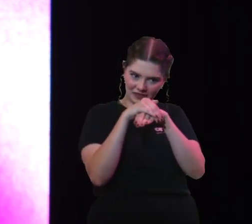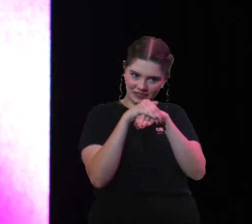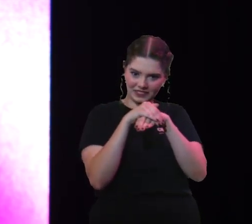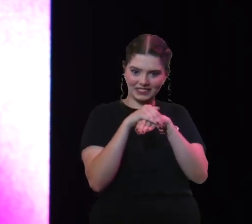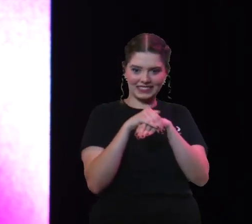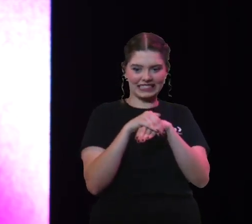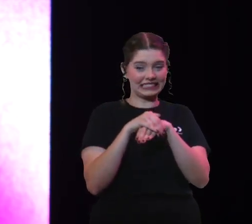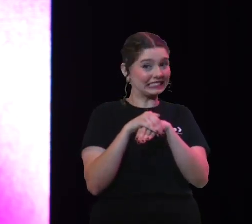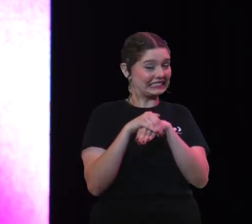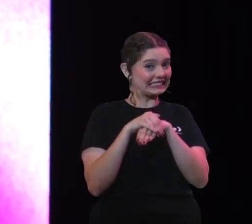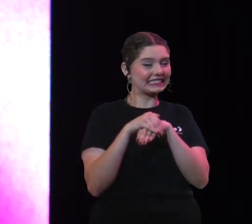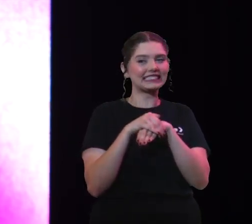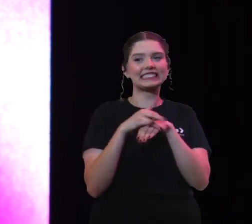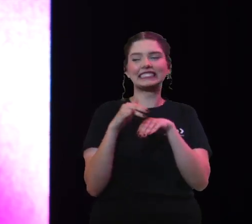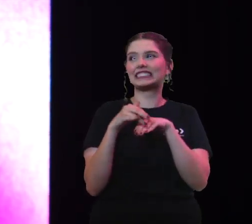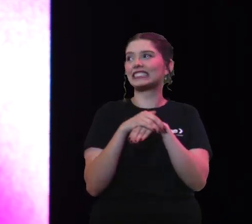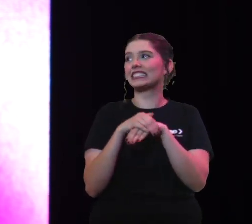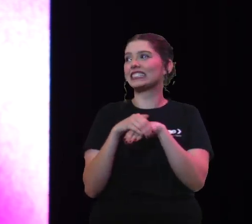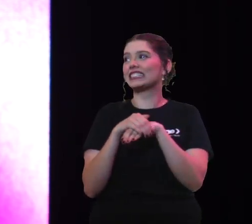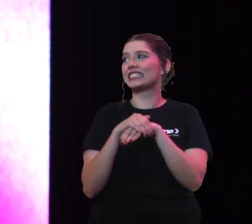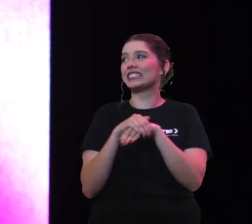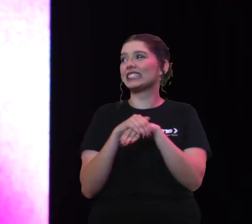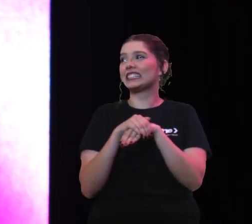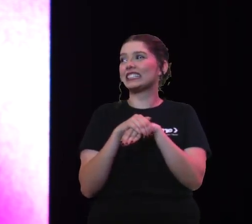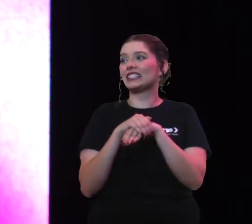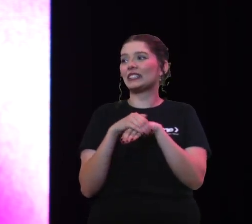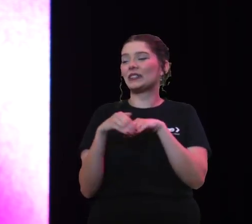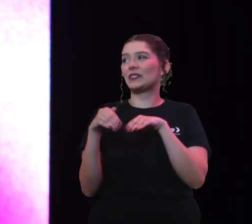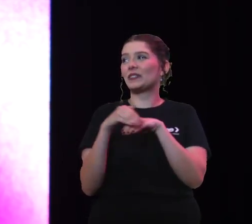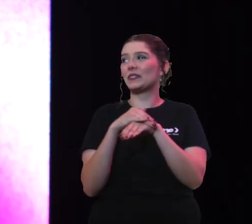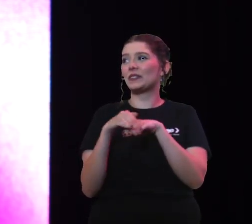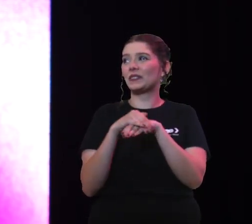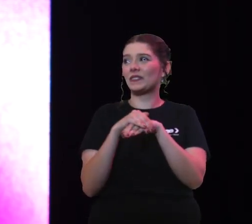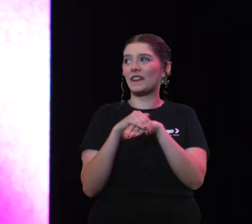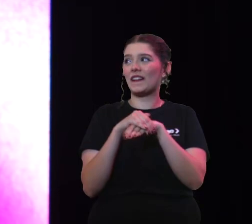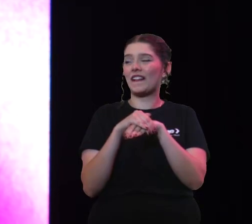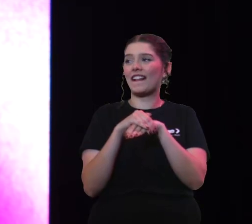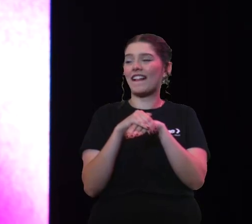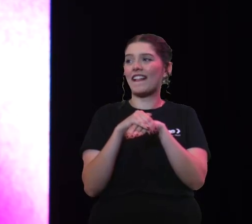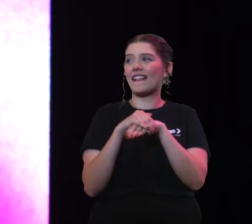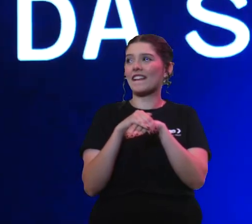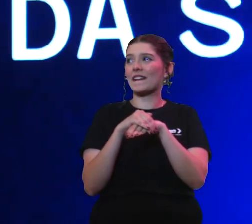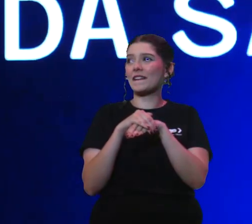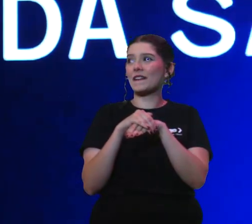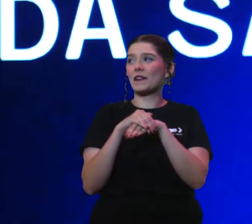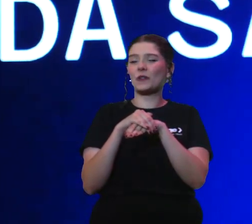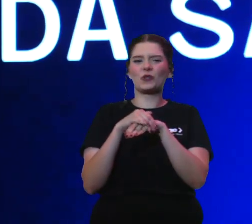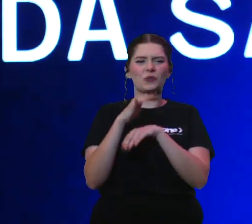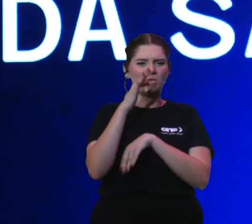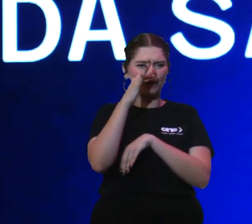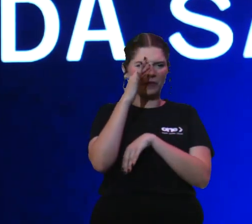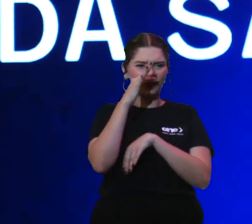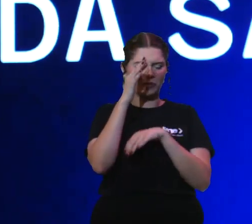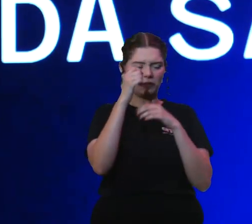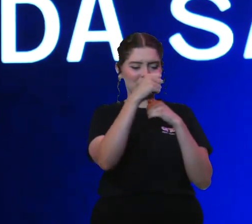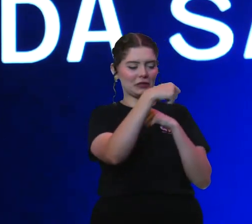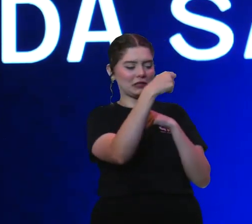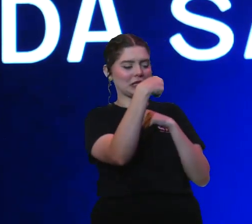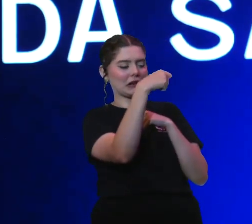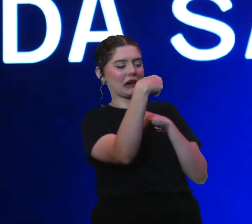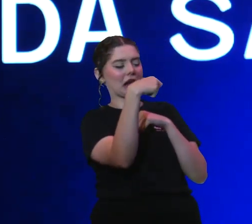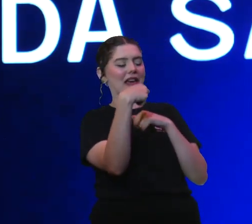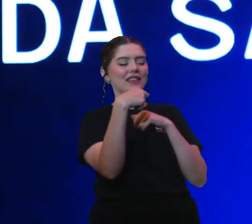Não aguento, né? Tinha uma botinha de lona de caminhão, salto plataforma com uma florzinha vazada. Meu Deus, gente, que